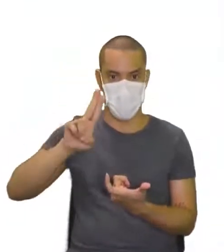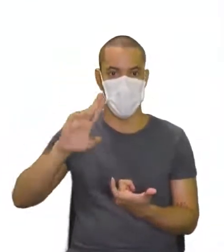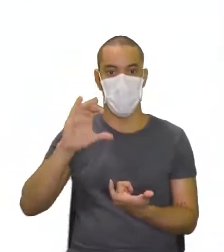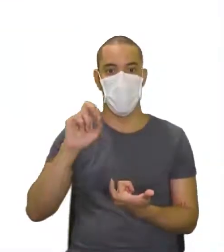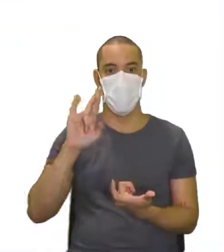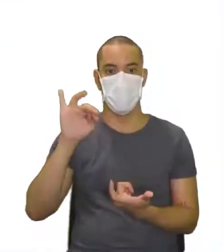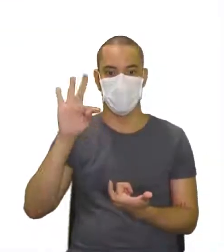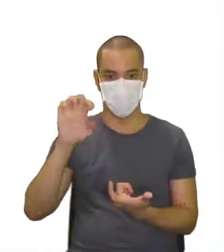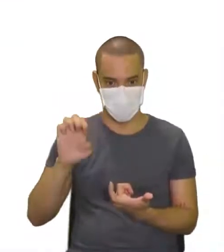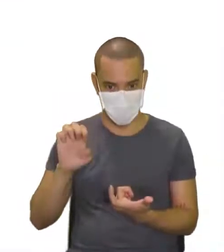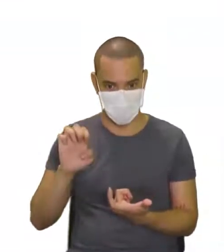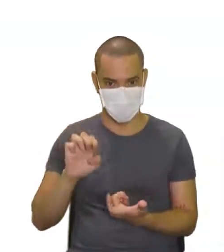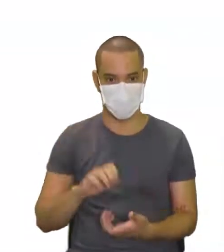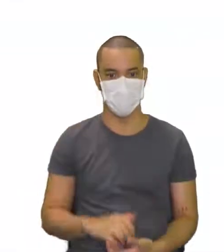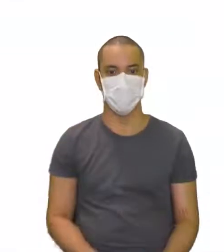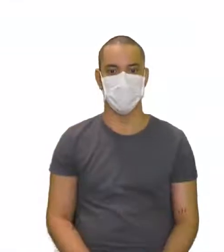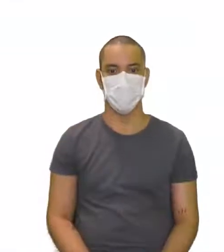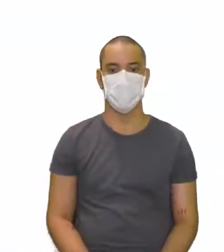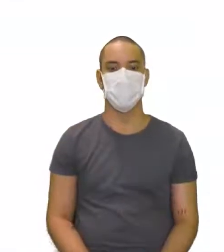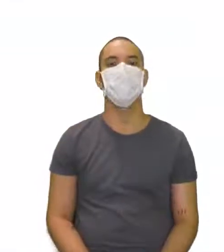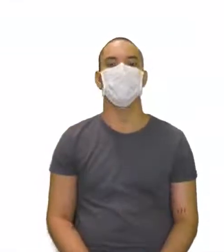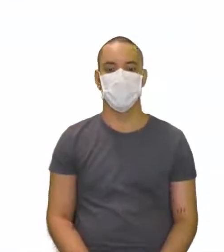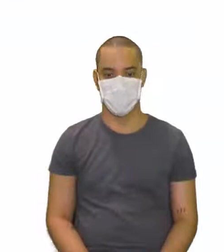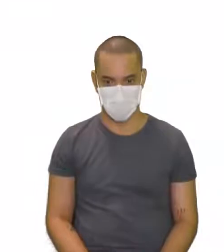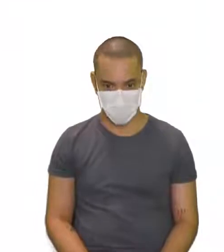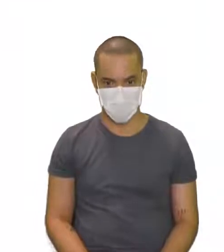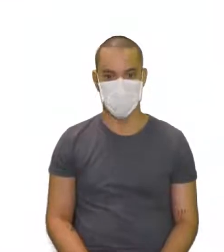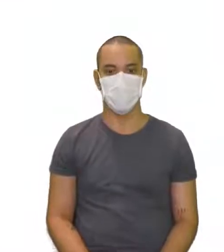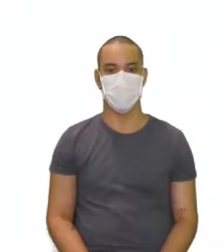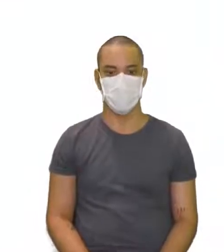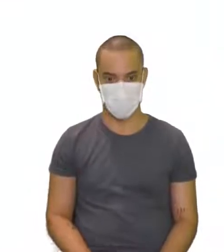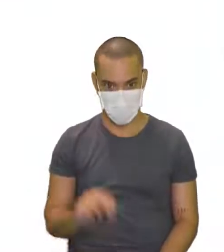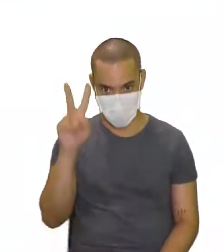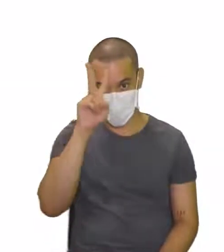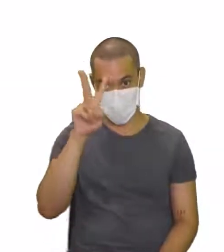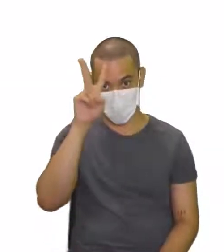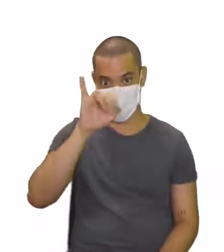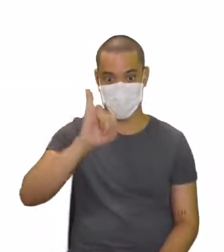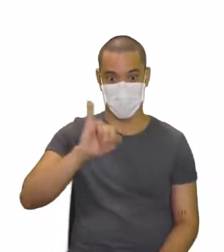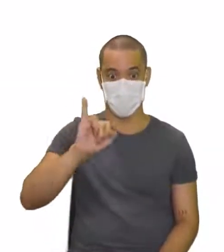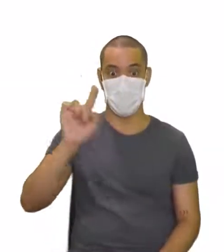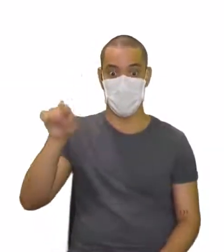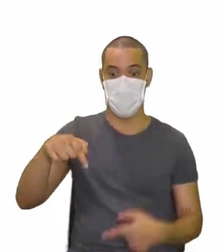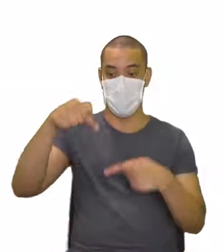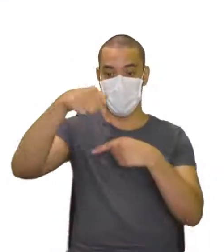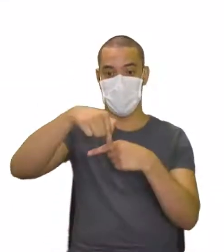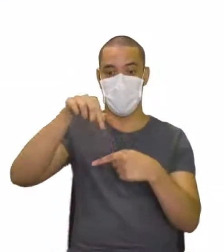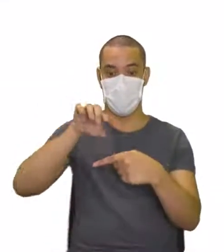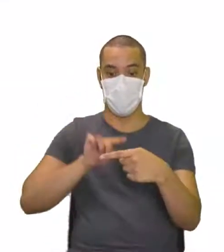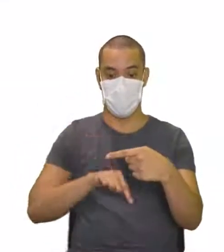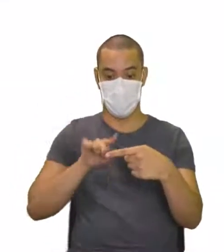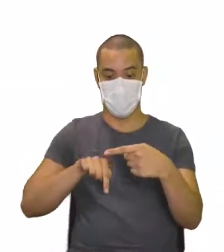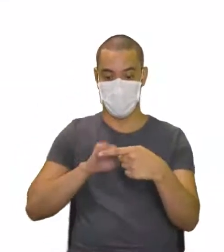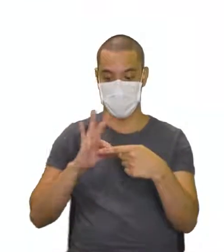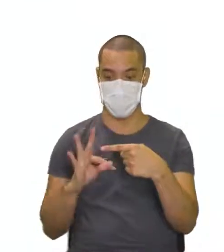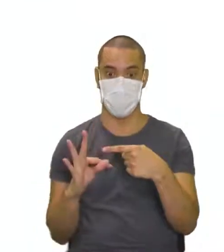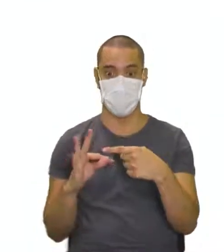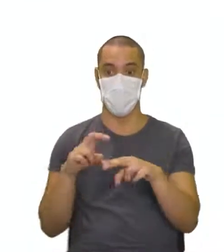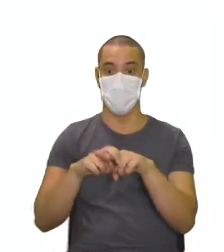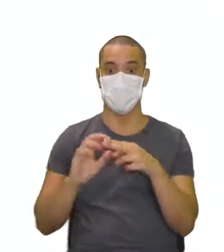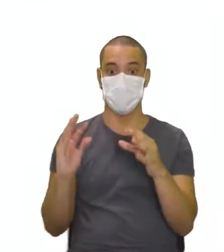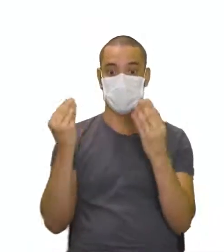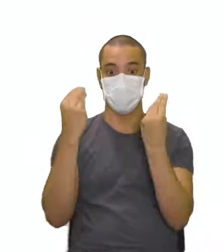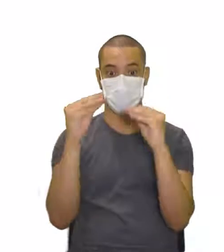é justamente a carga pelo tempo, ok? Então, se você